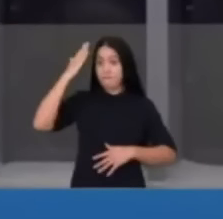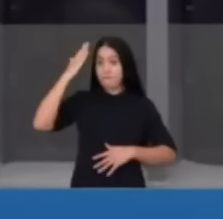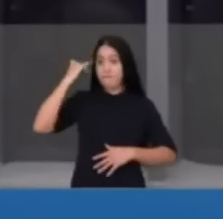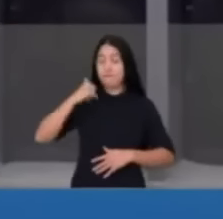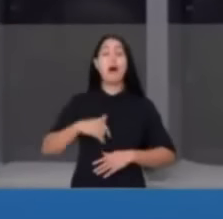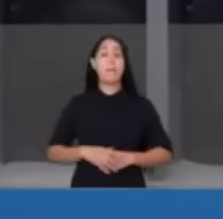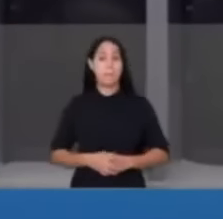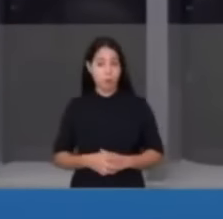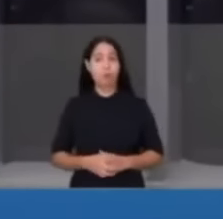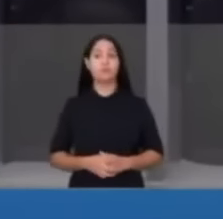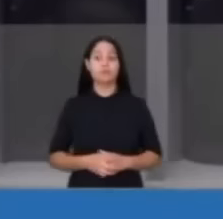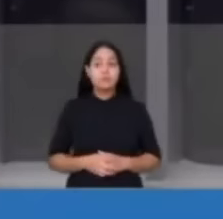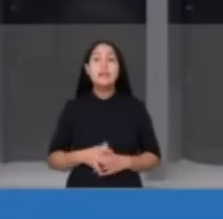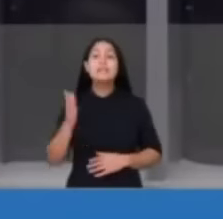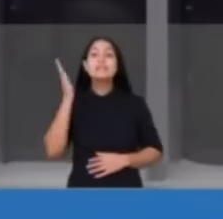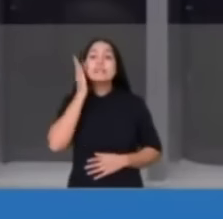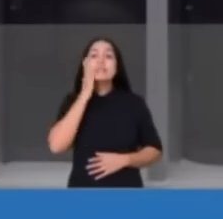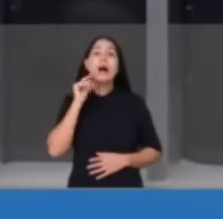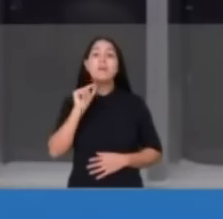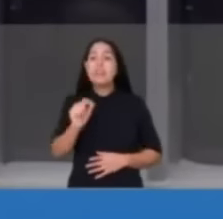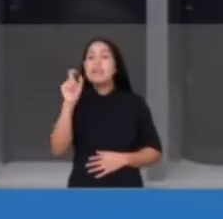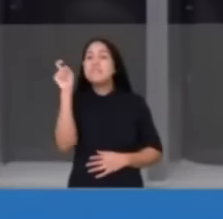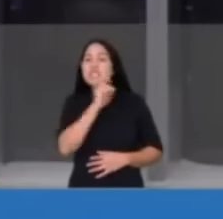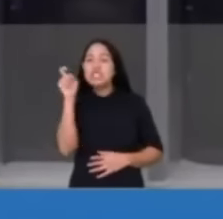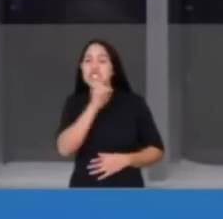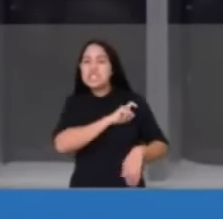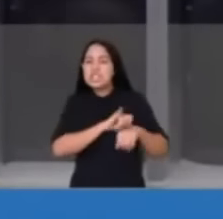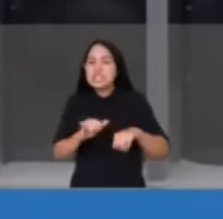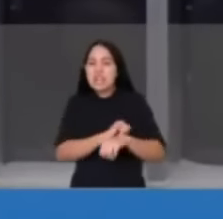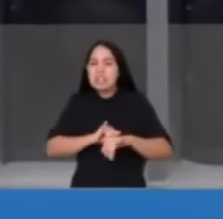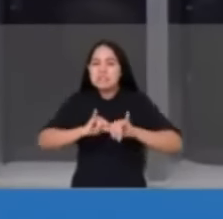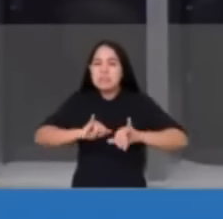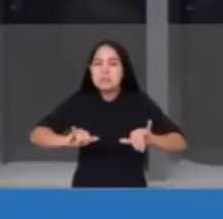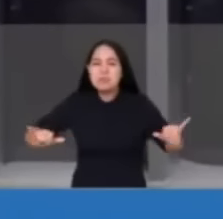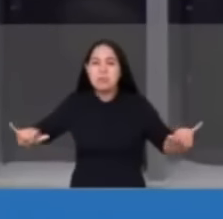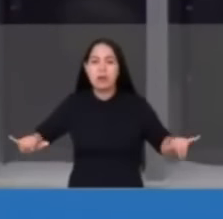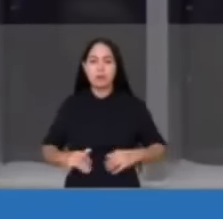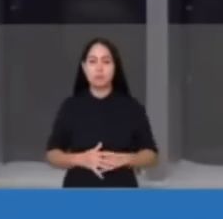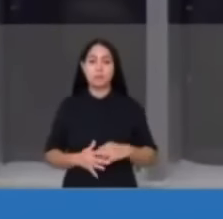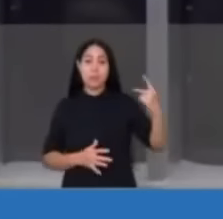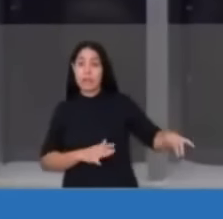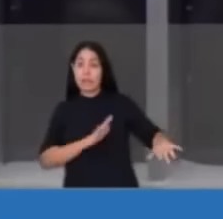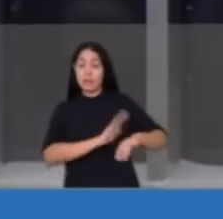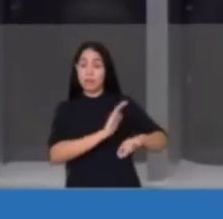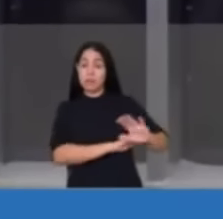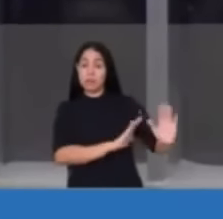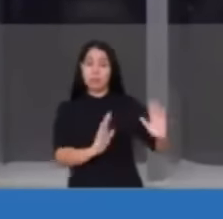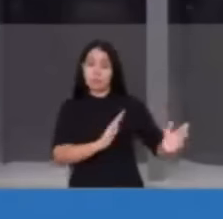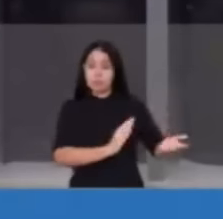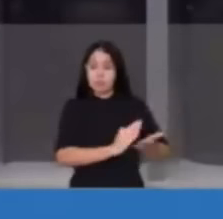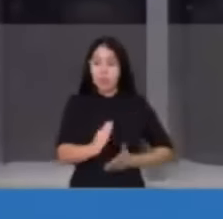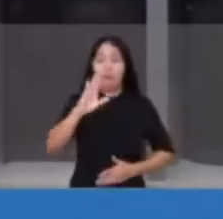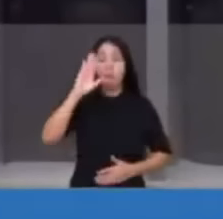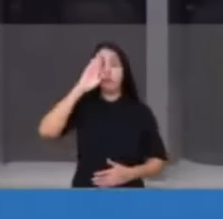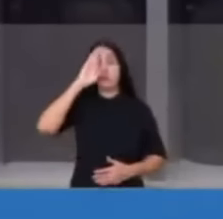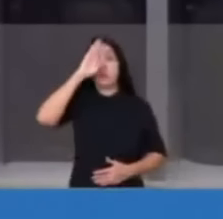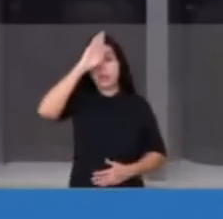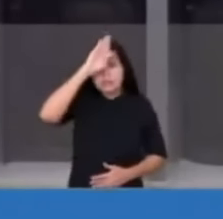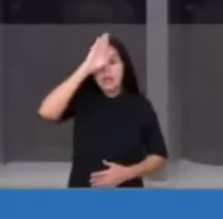né Qualquer mentira o bolsonarismo atacou ele no primeiro momento hoje eu leio que Flávio